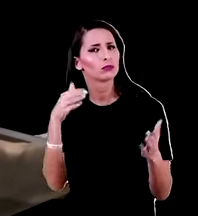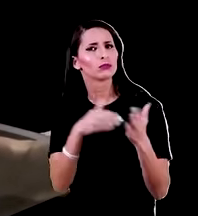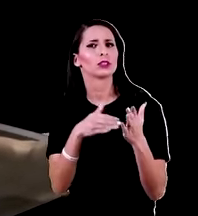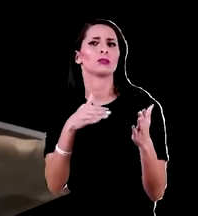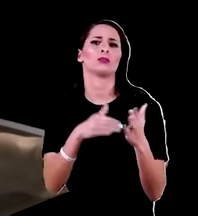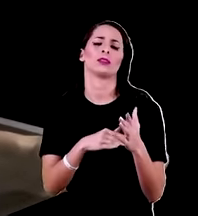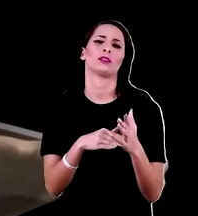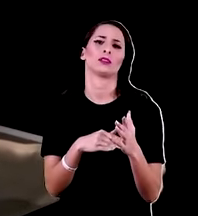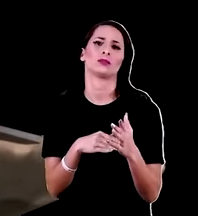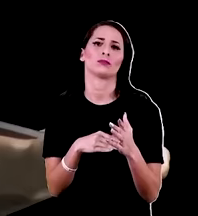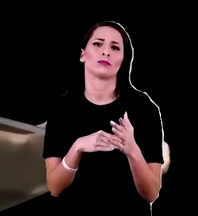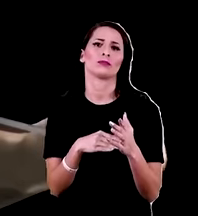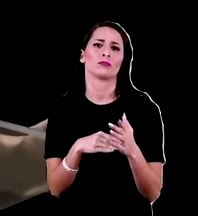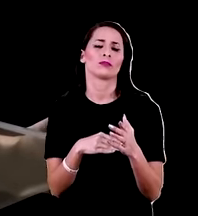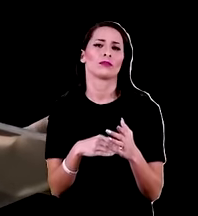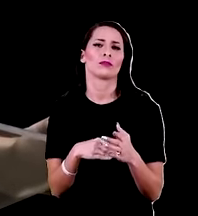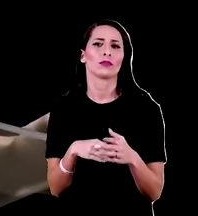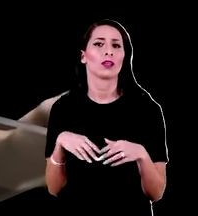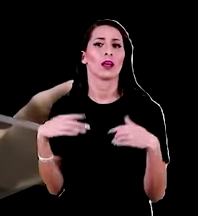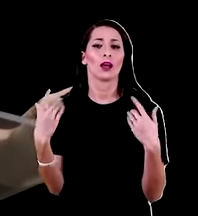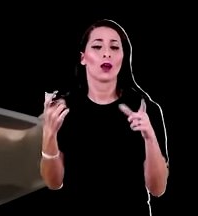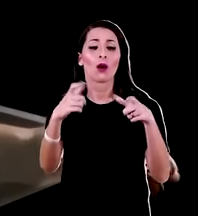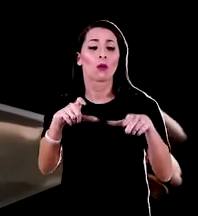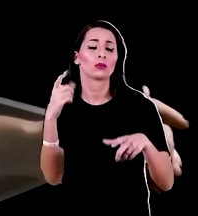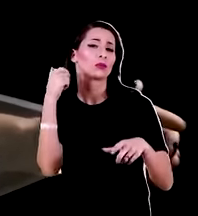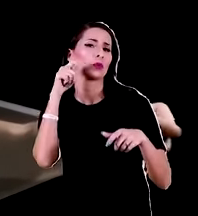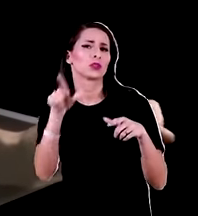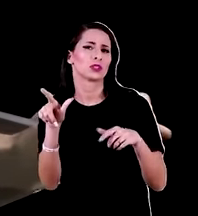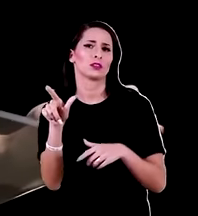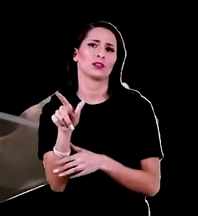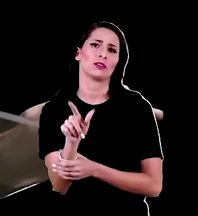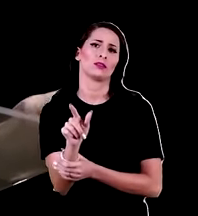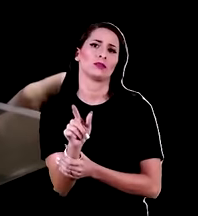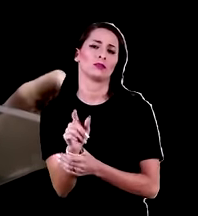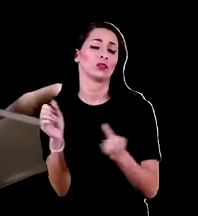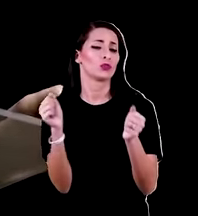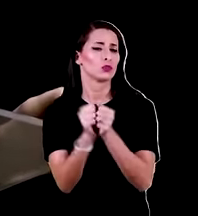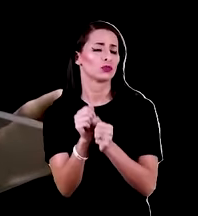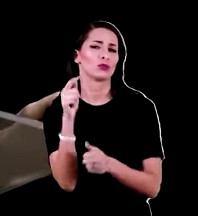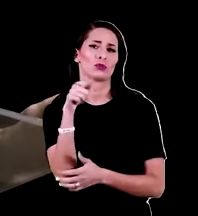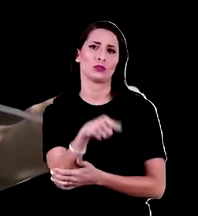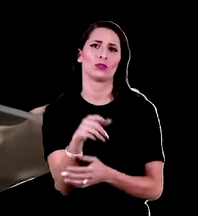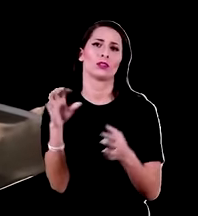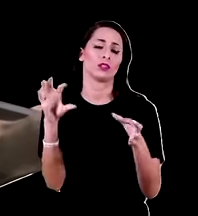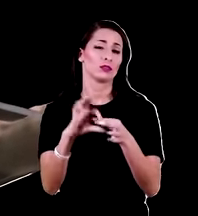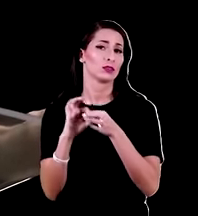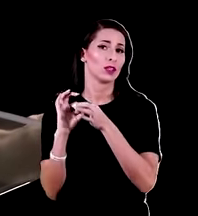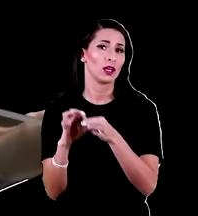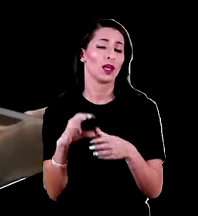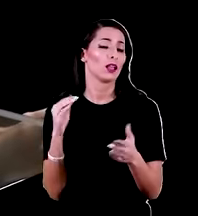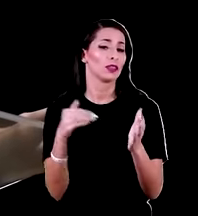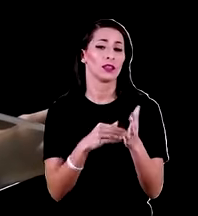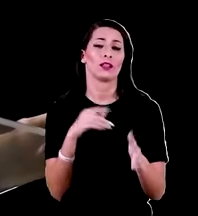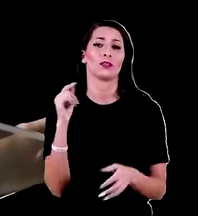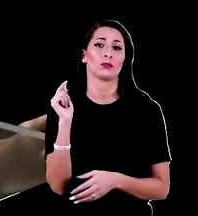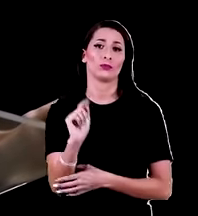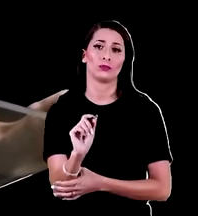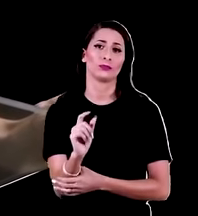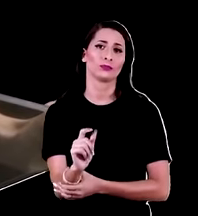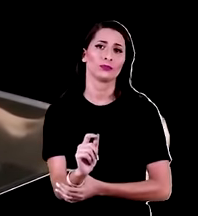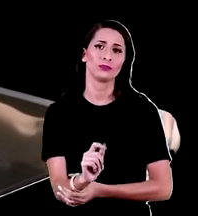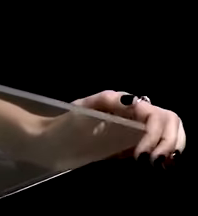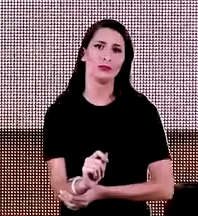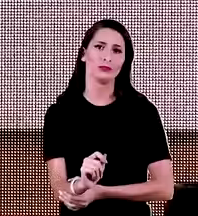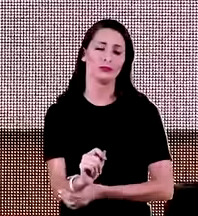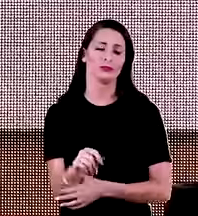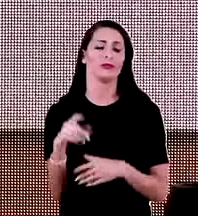aguenta. Cada amizade mostra até onde ela vai por você, até onde ela fica por você. Ruth mostrou